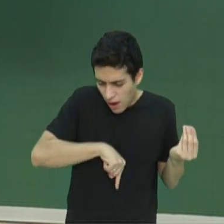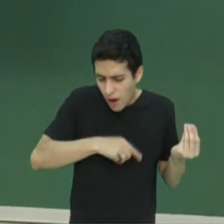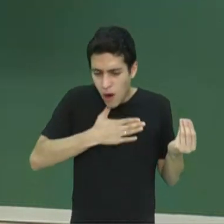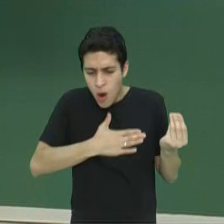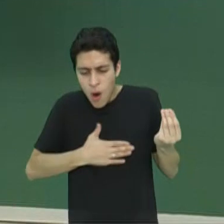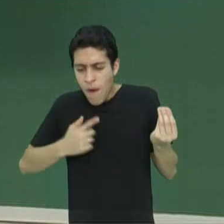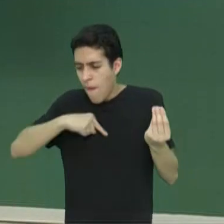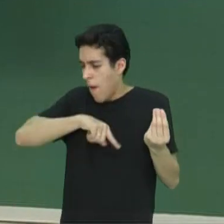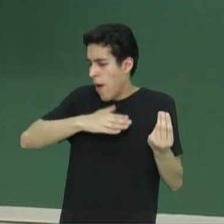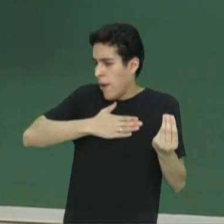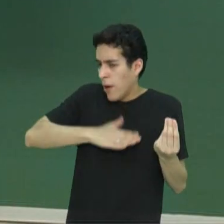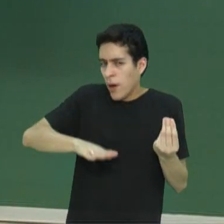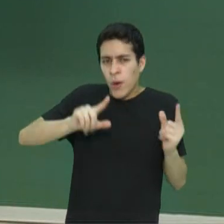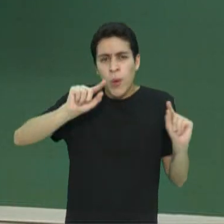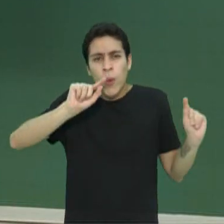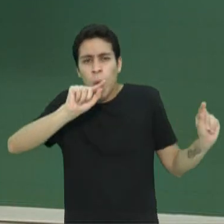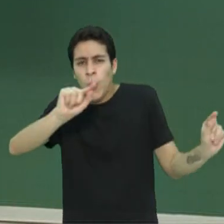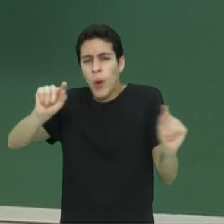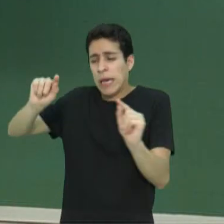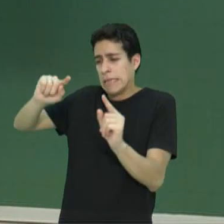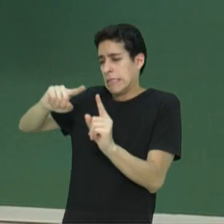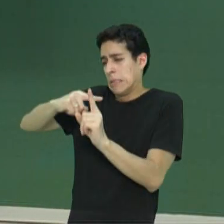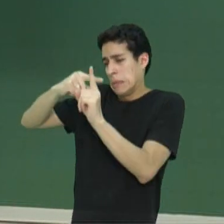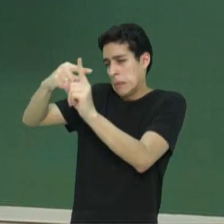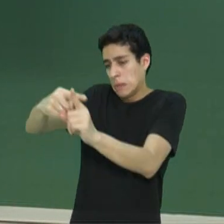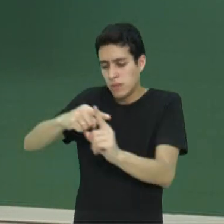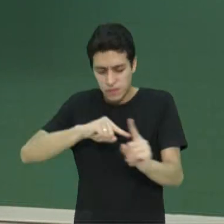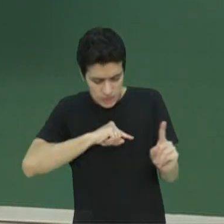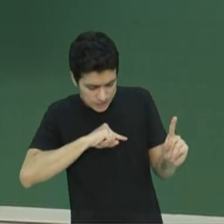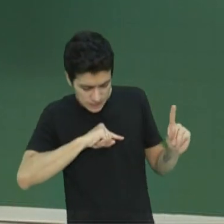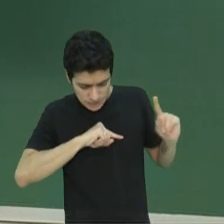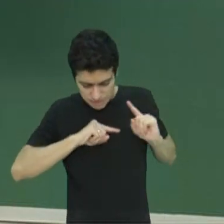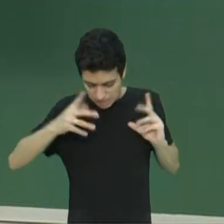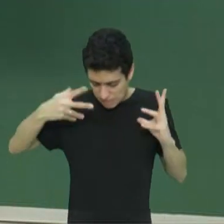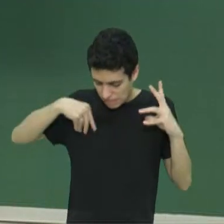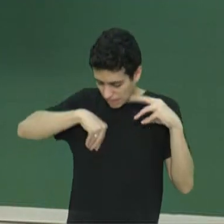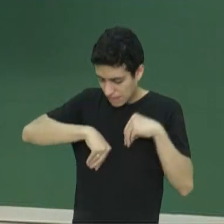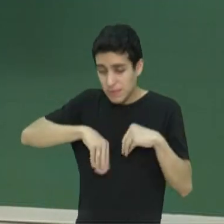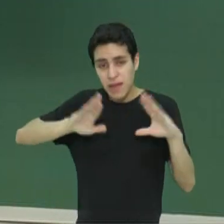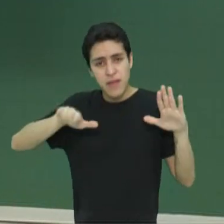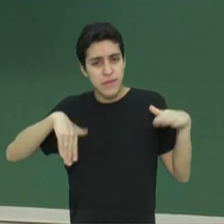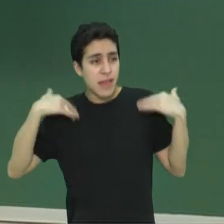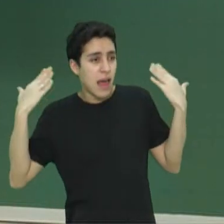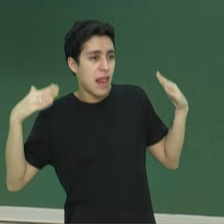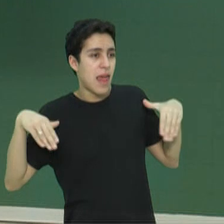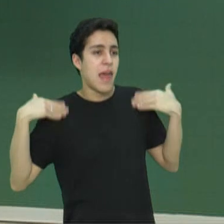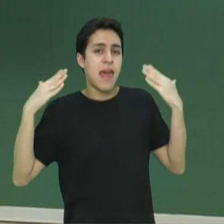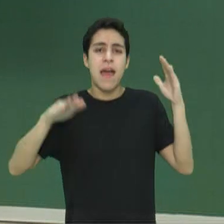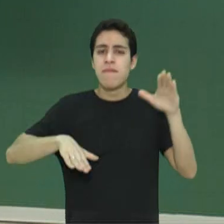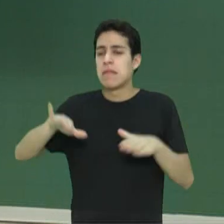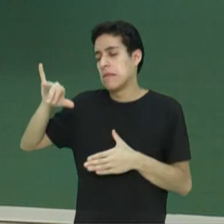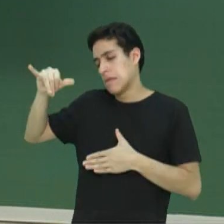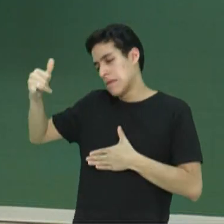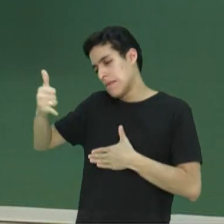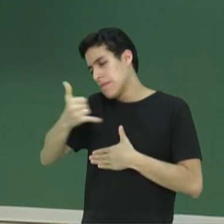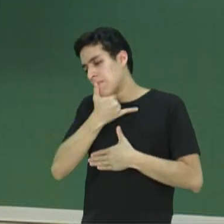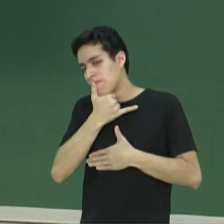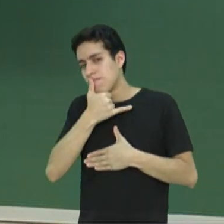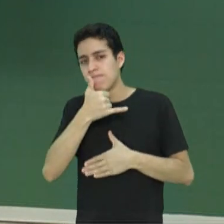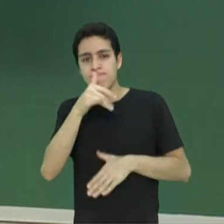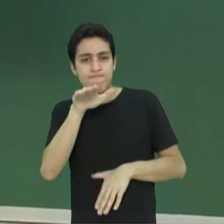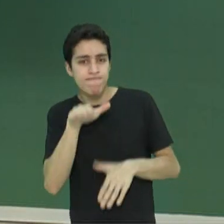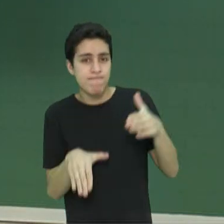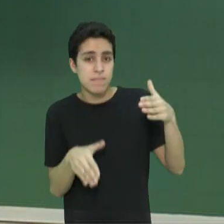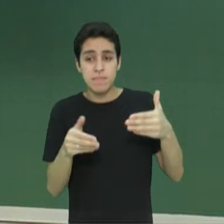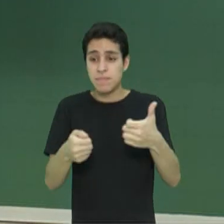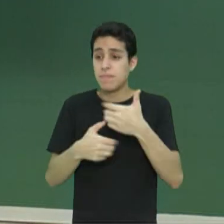desprazeres do mundo sensível, desse mundo que nos cerca, que às vezes nos é alegre, às vezes nos é triste, às vezes